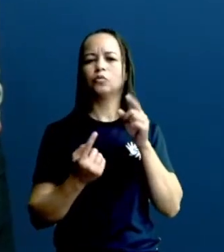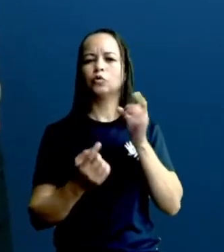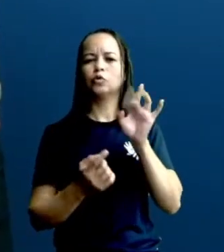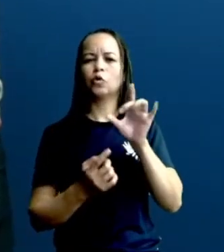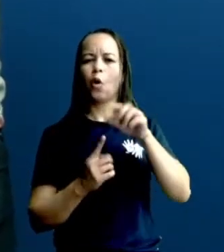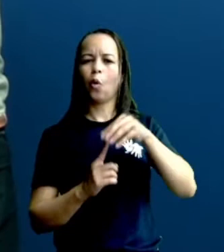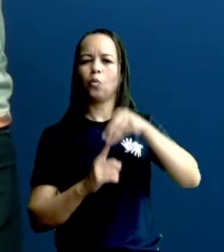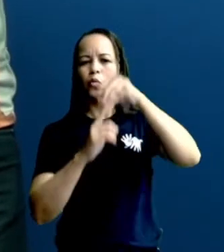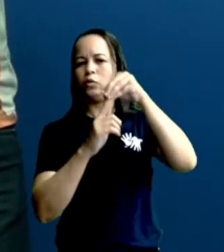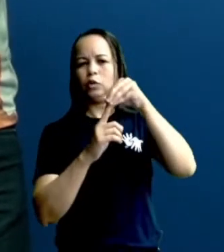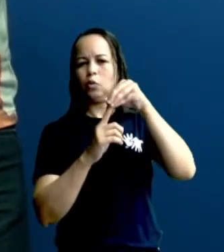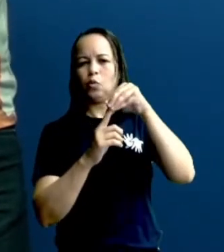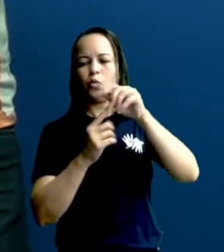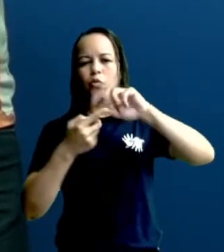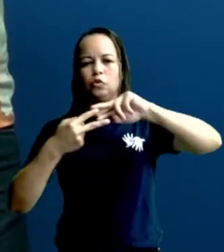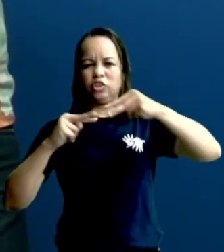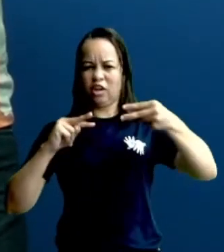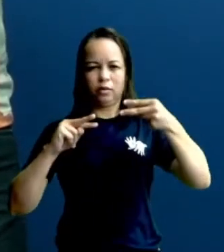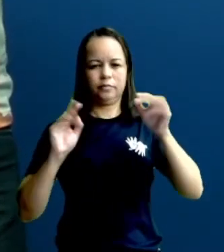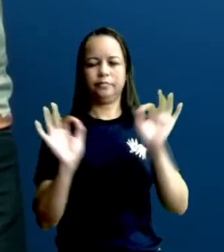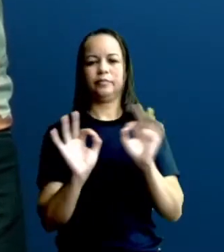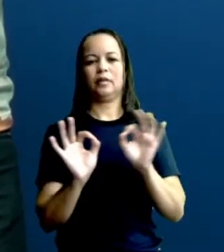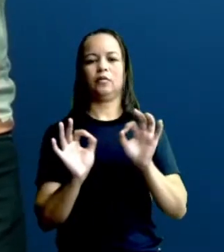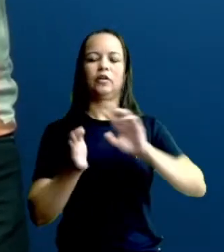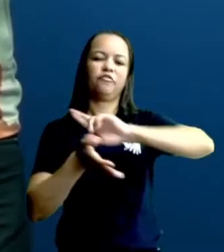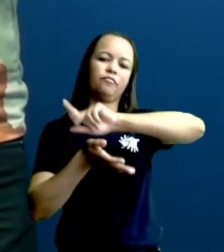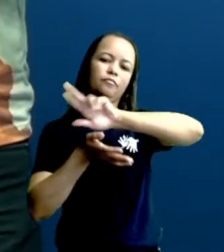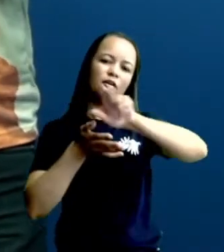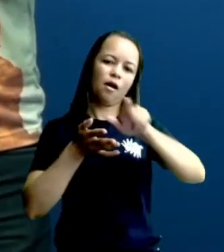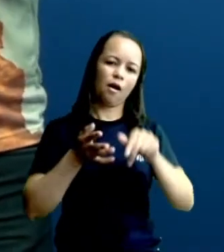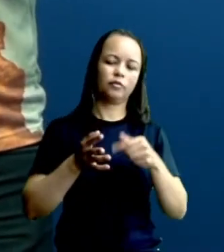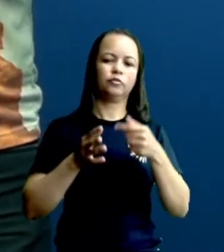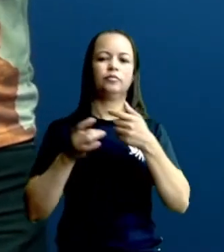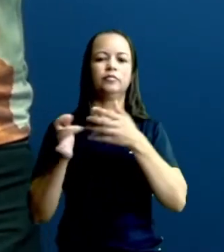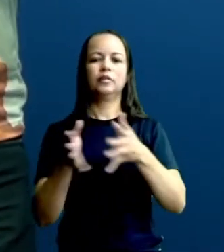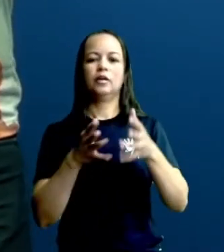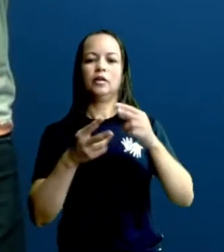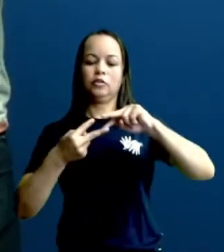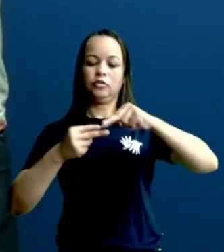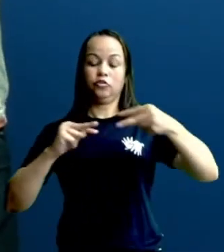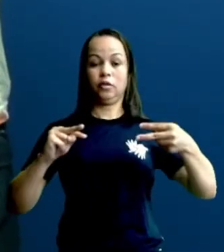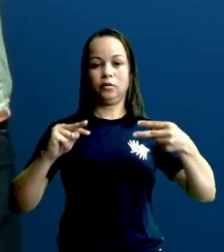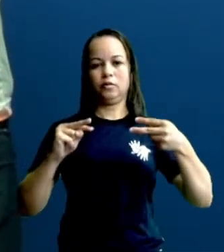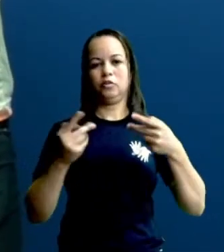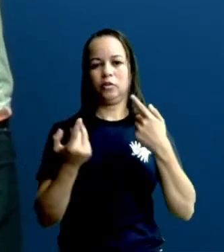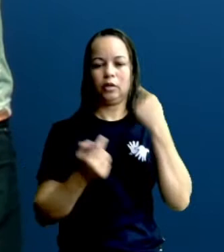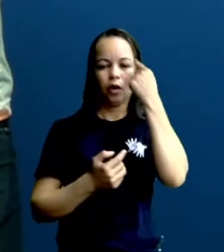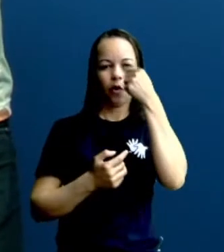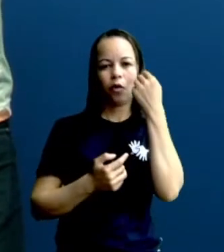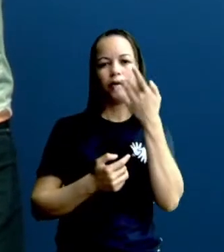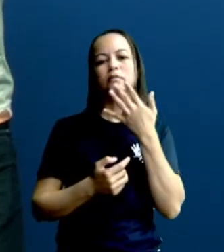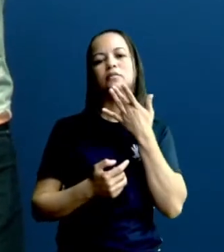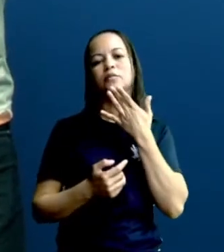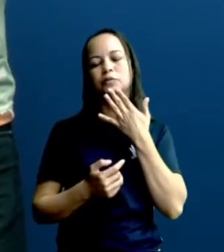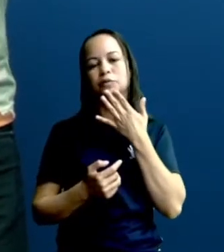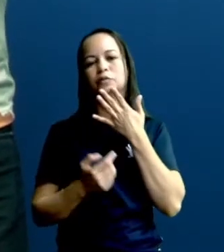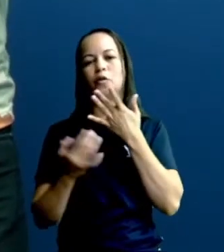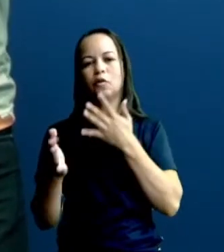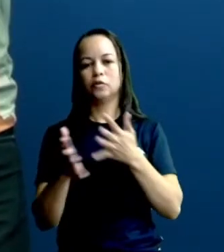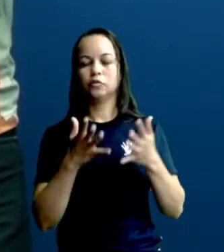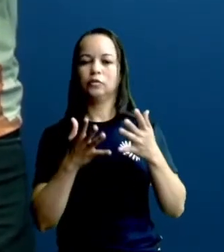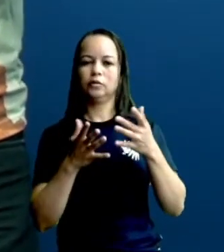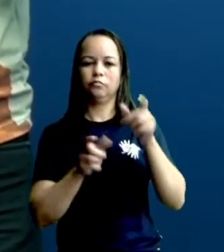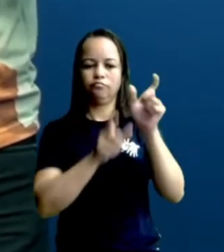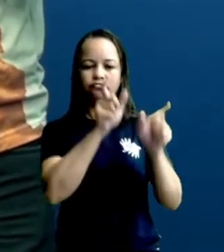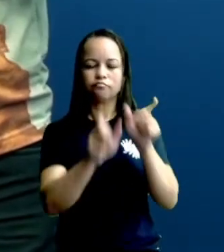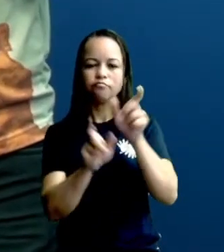3 tipos de genes que, combinados, vão definir a probabilidade da coloração dos olhos do